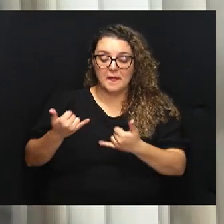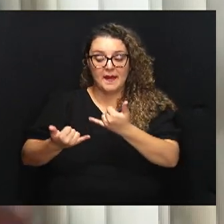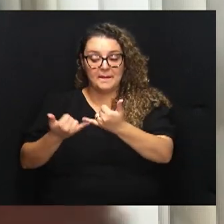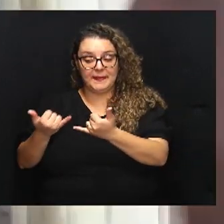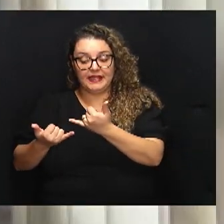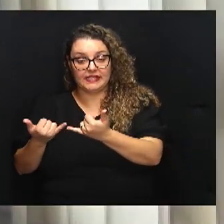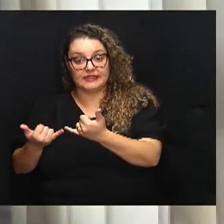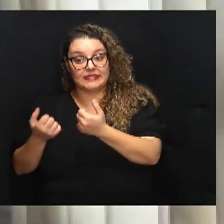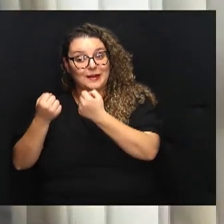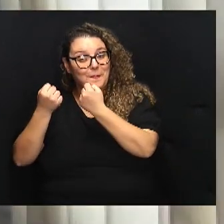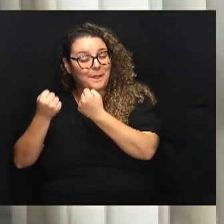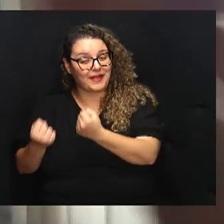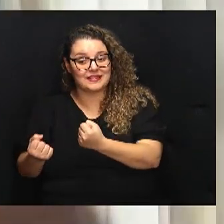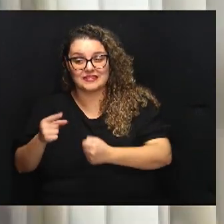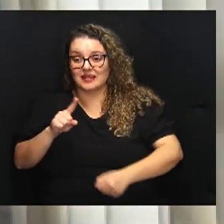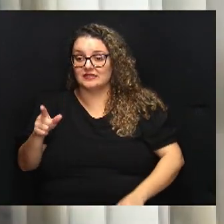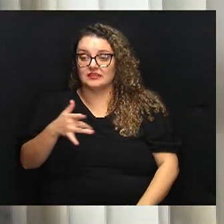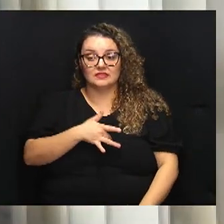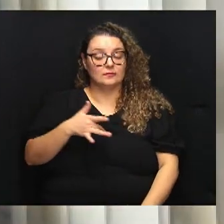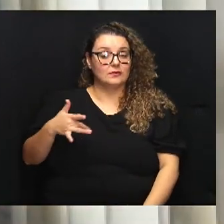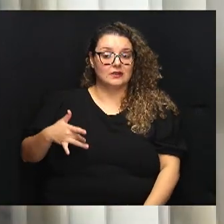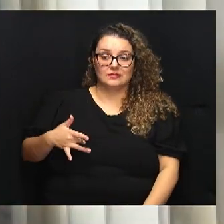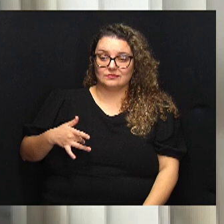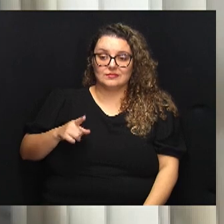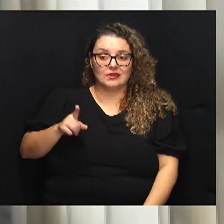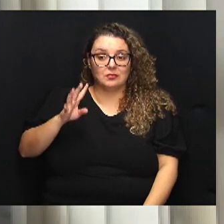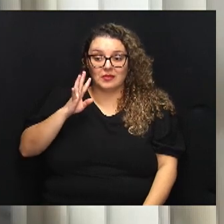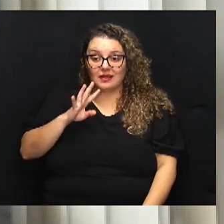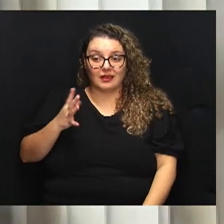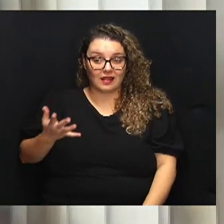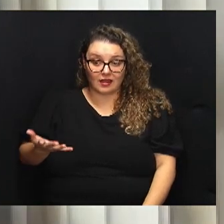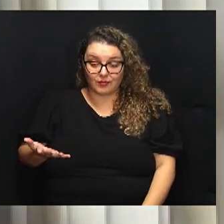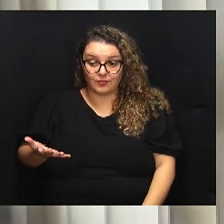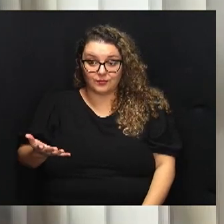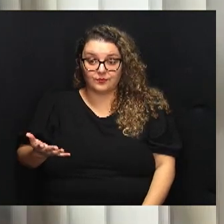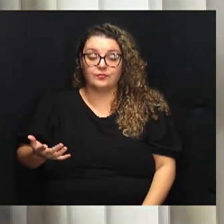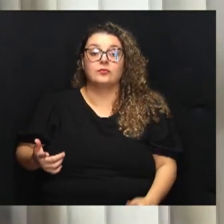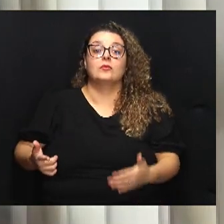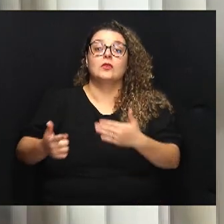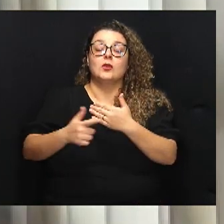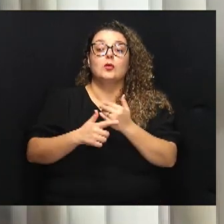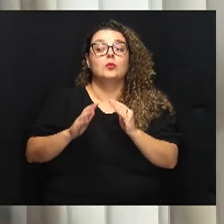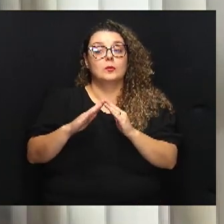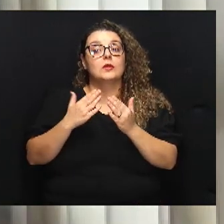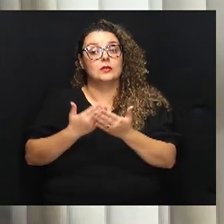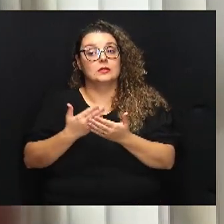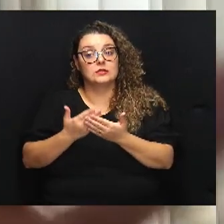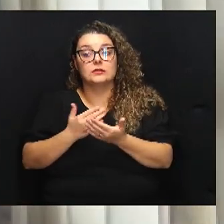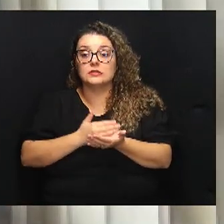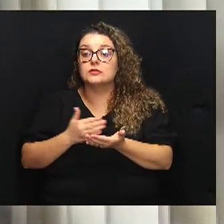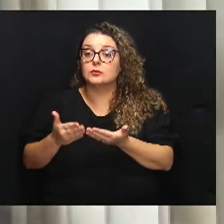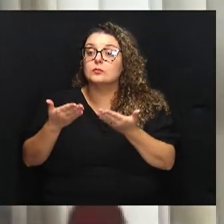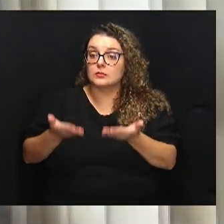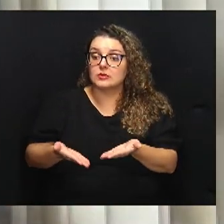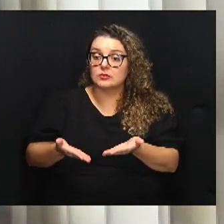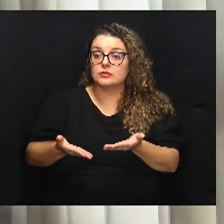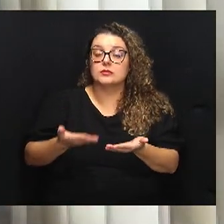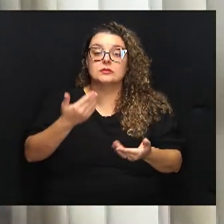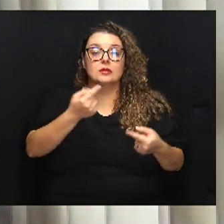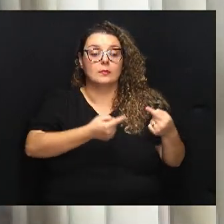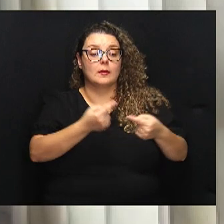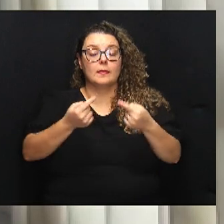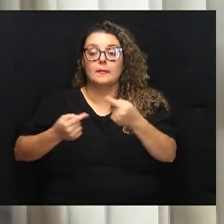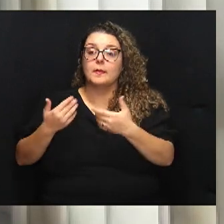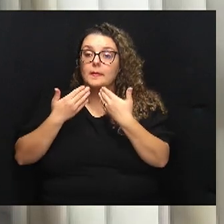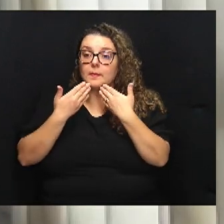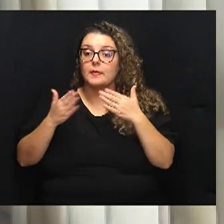brincadeira que já não é mais tão legal assim? Então, o papel da escola é, inicialmente, colocar esse diálogo